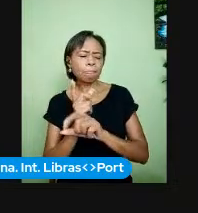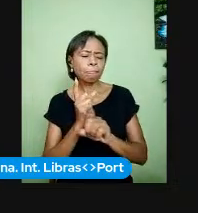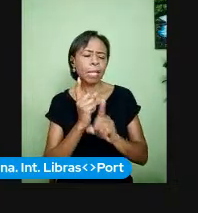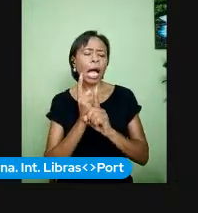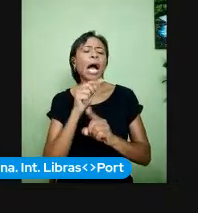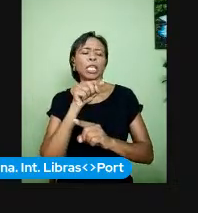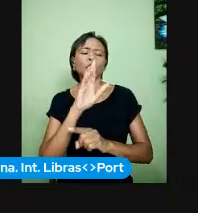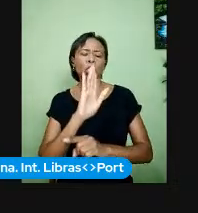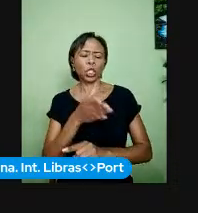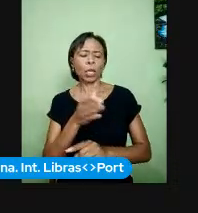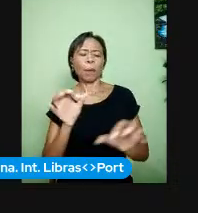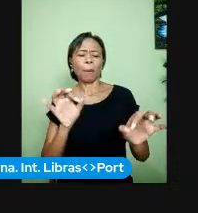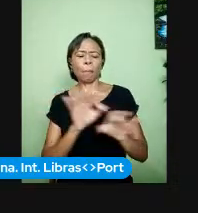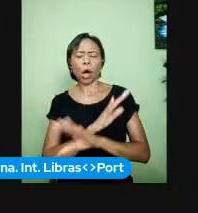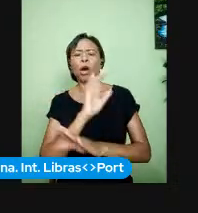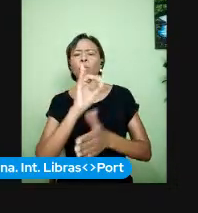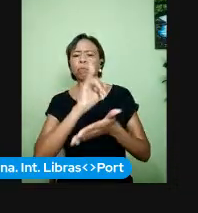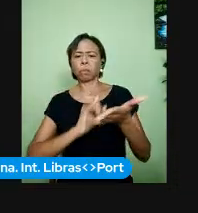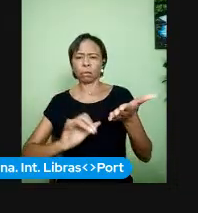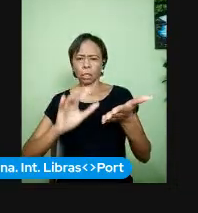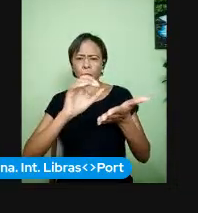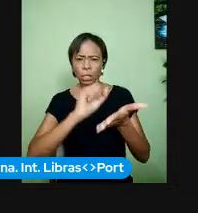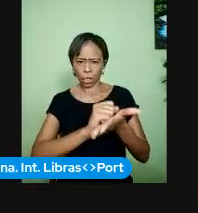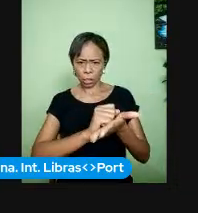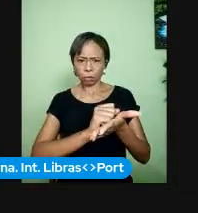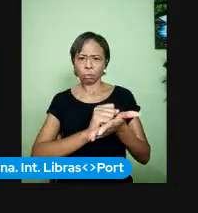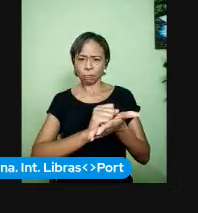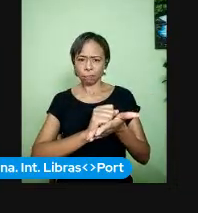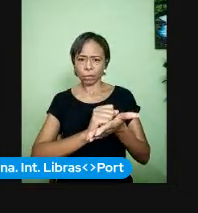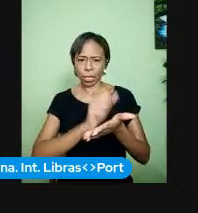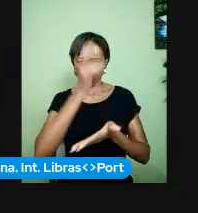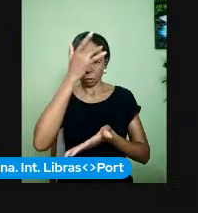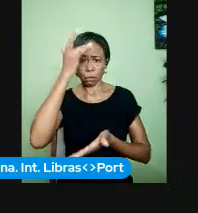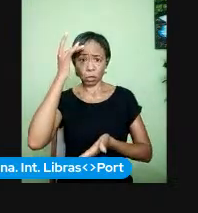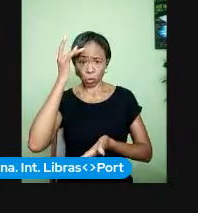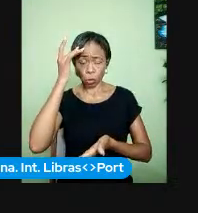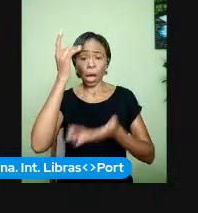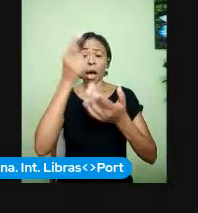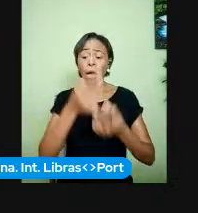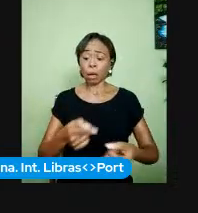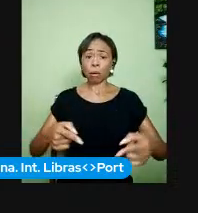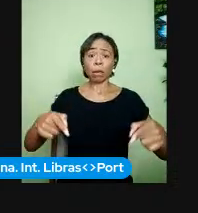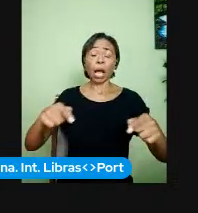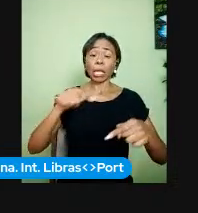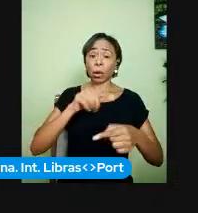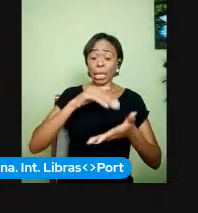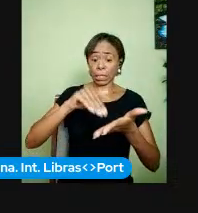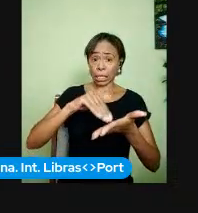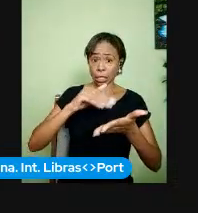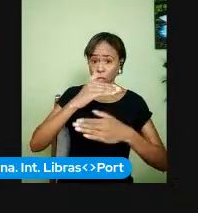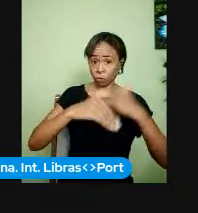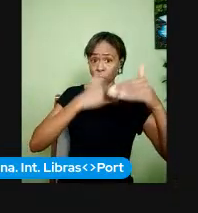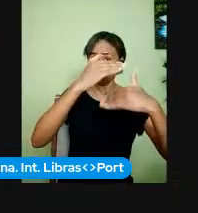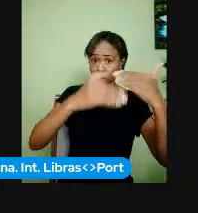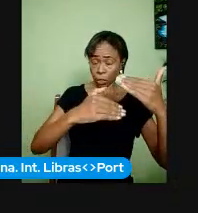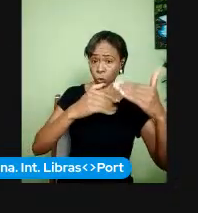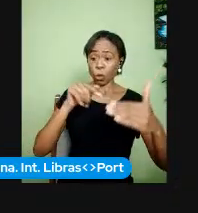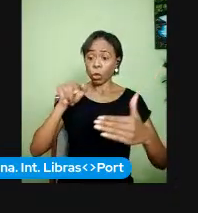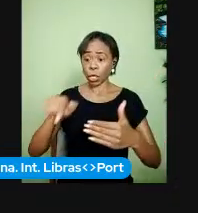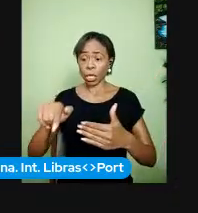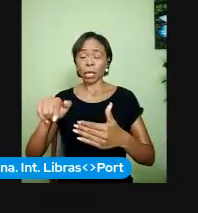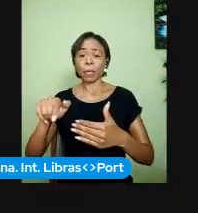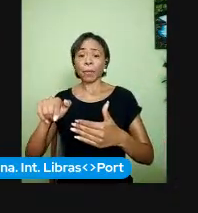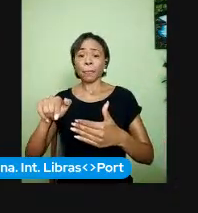credenciadas pela Secretaria de Assistência Social, e em parceria com a Secretaria de Desenvolvimento, nós